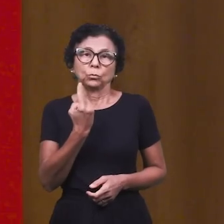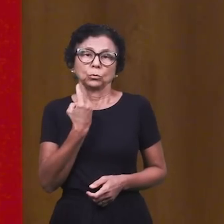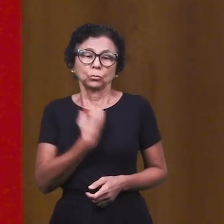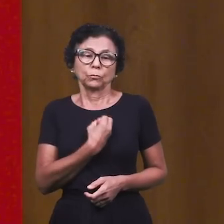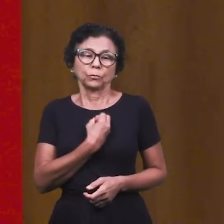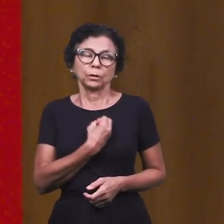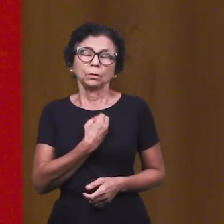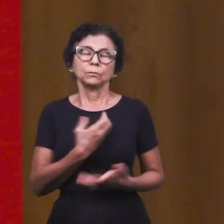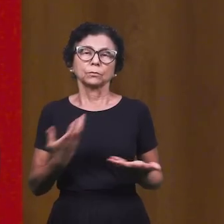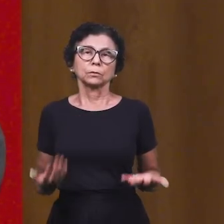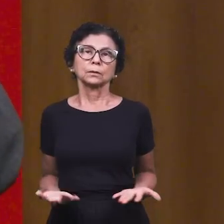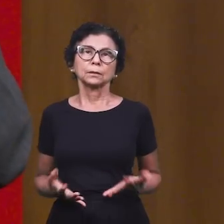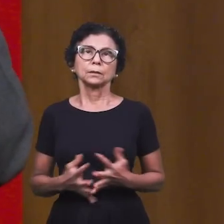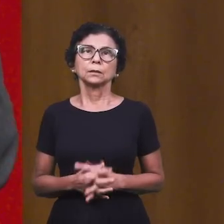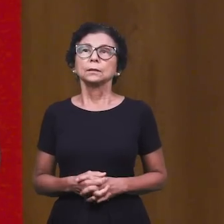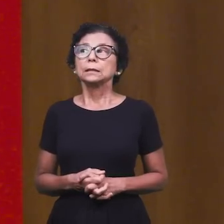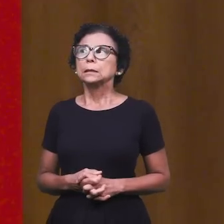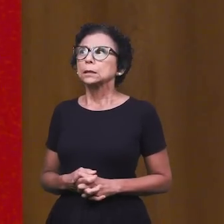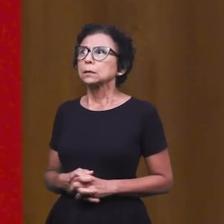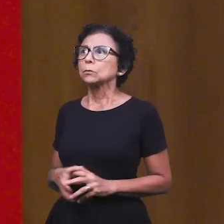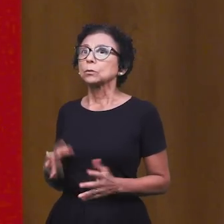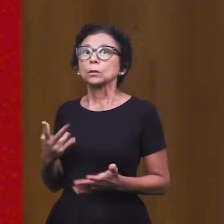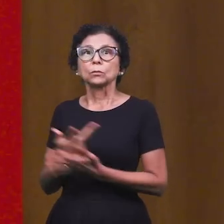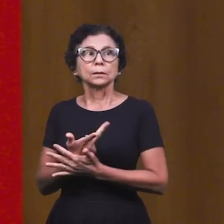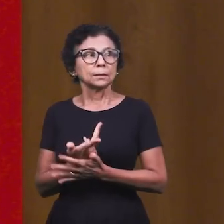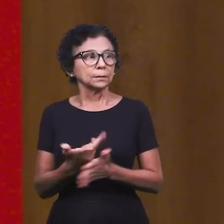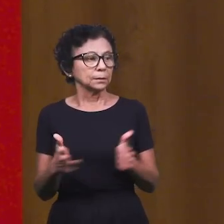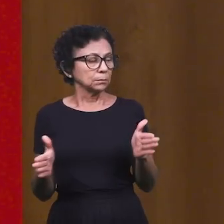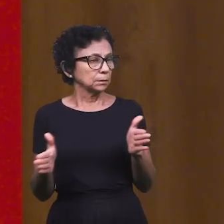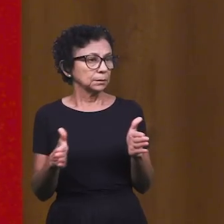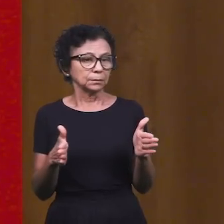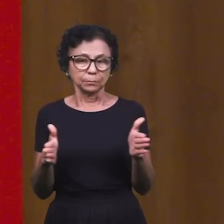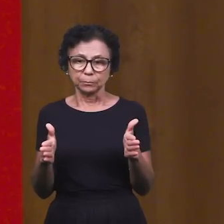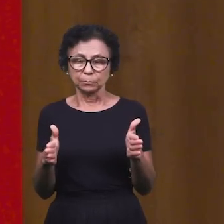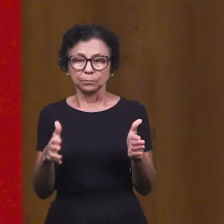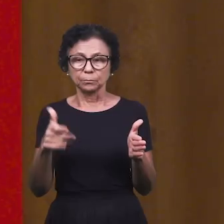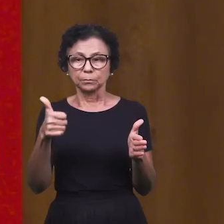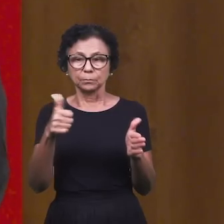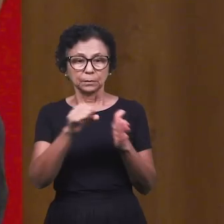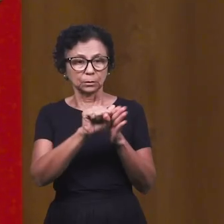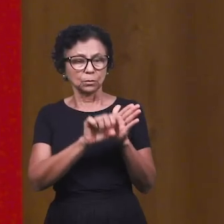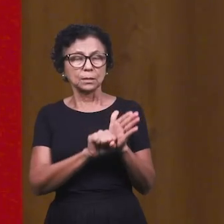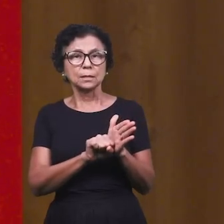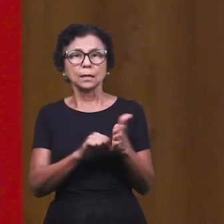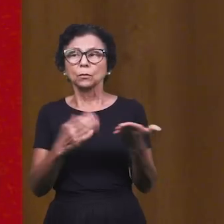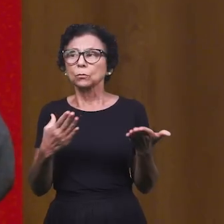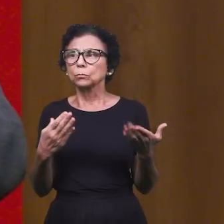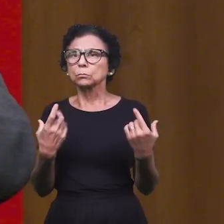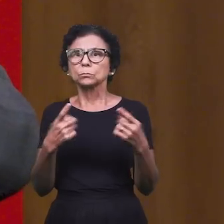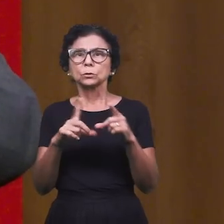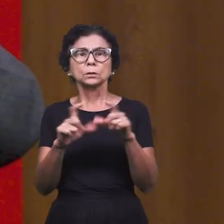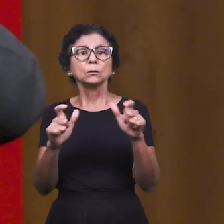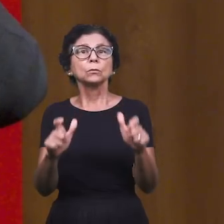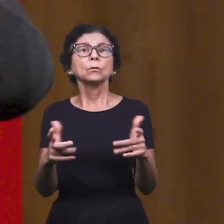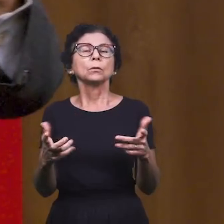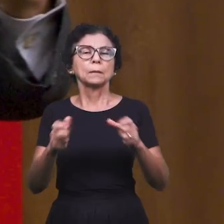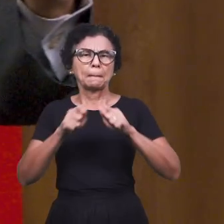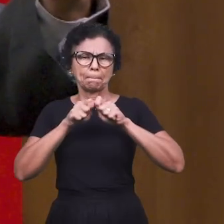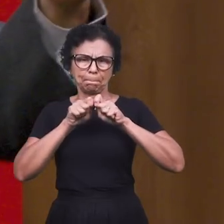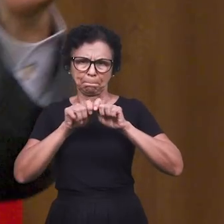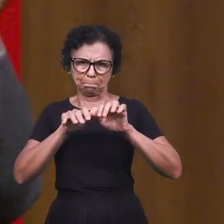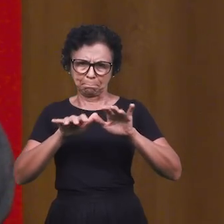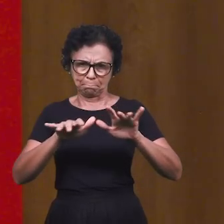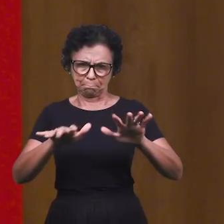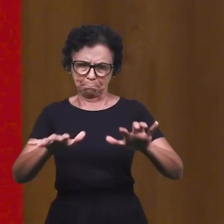que todos fazem, o que aconteceu nesse tempo, nesse primeiro século? Onde estavam os discípulos? Os discípulos estavam espalhados